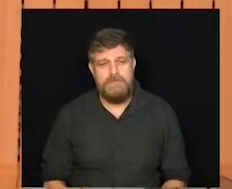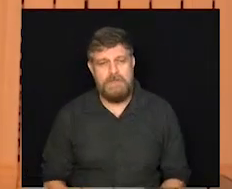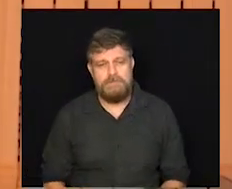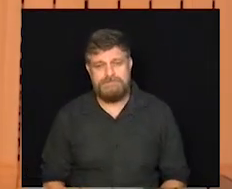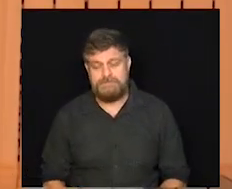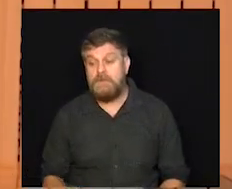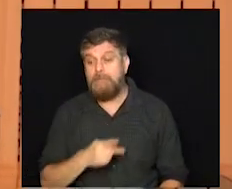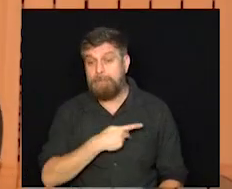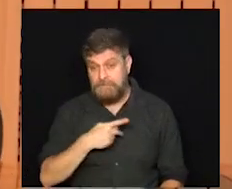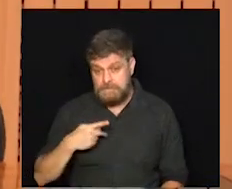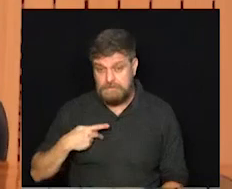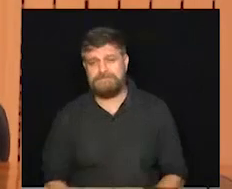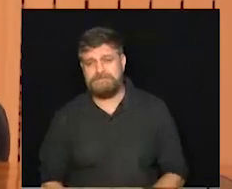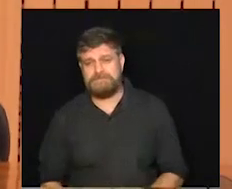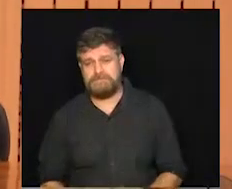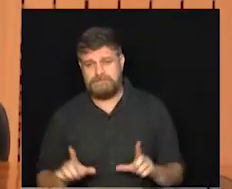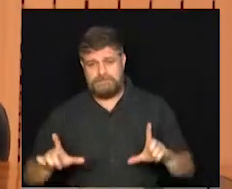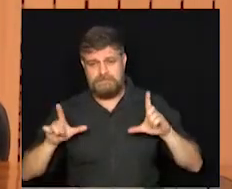Pastor Rodrigo.